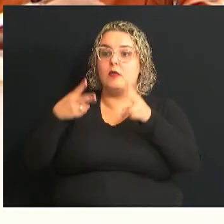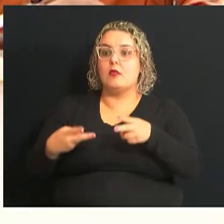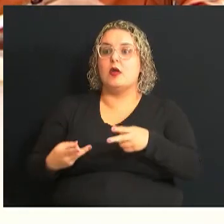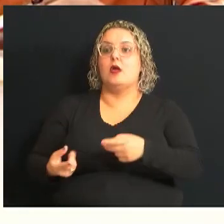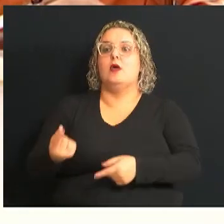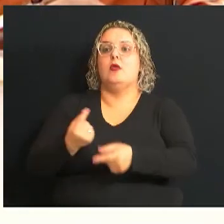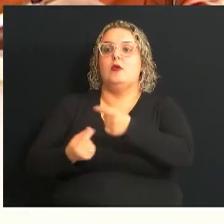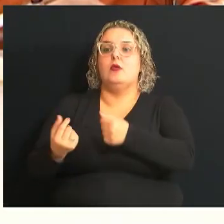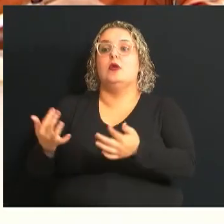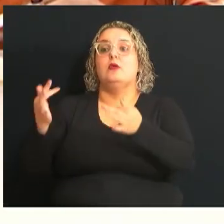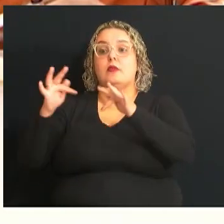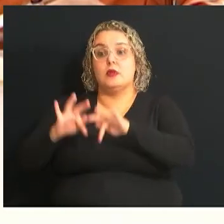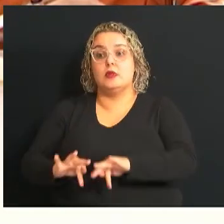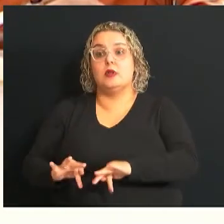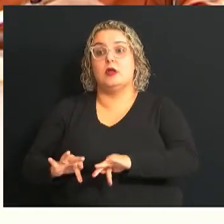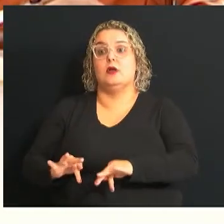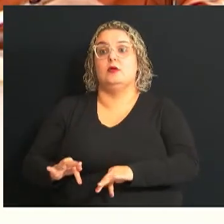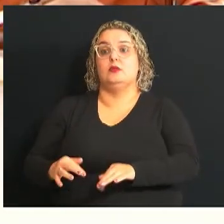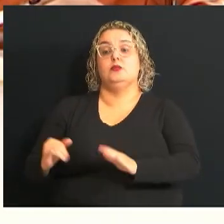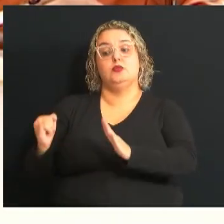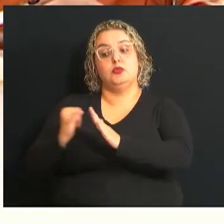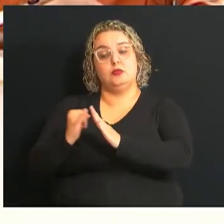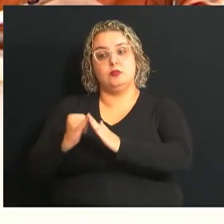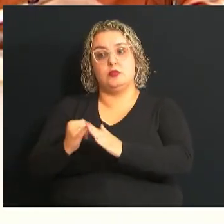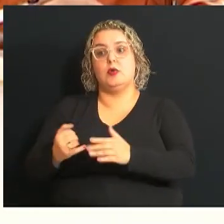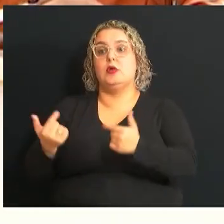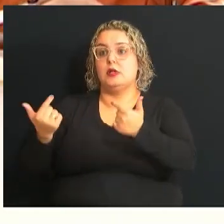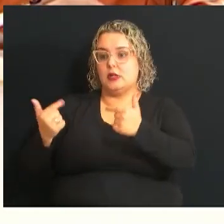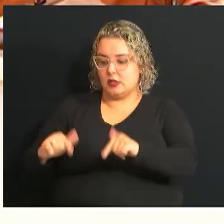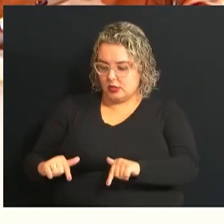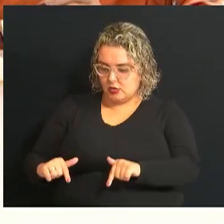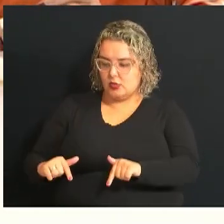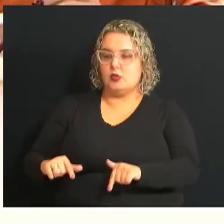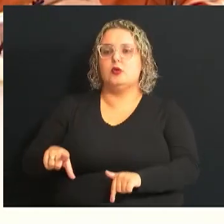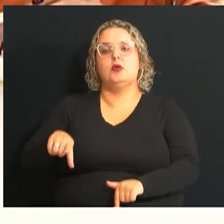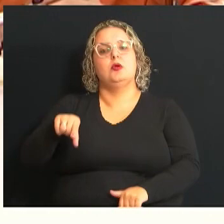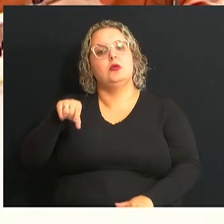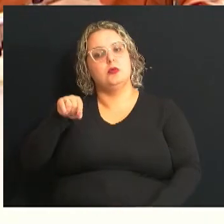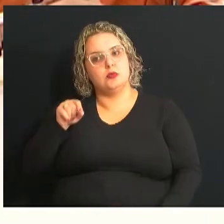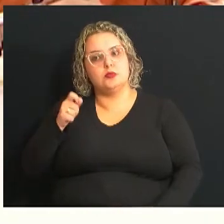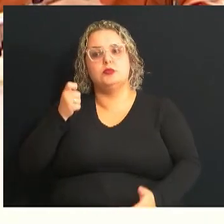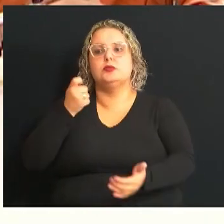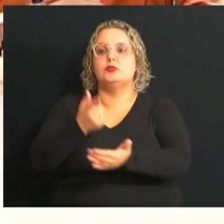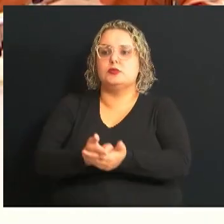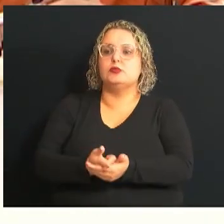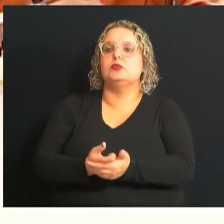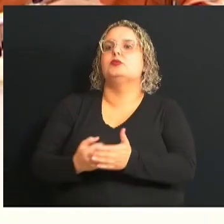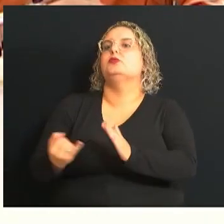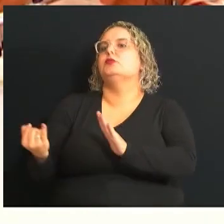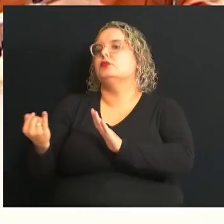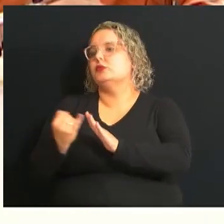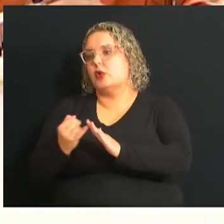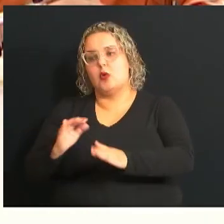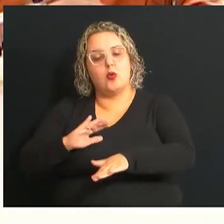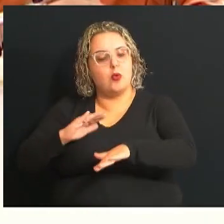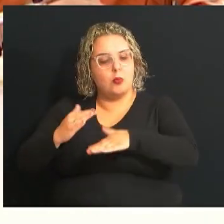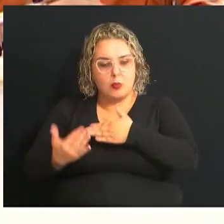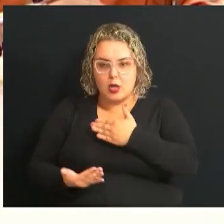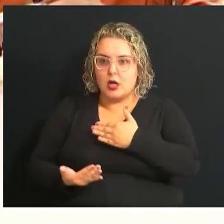esse imóvel e se de fato naquele local que se foi escolhido a compra do imóvel, aquele bairro,